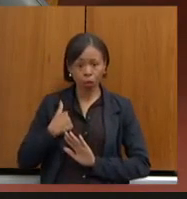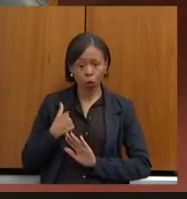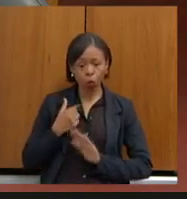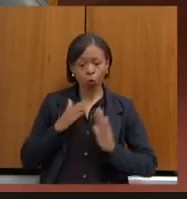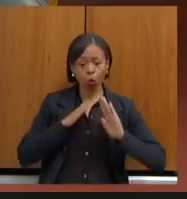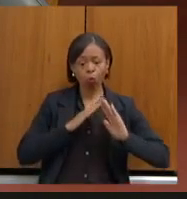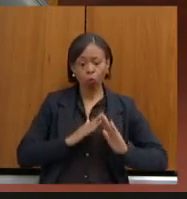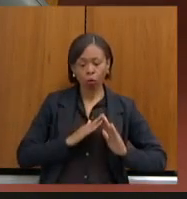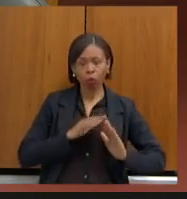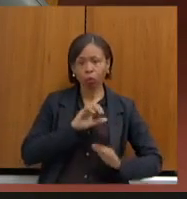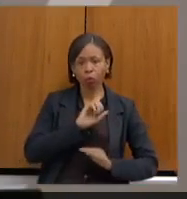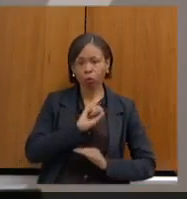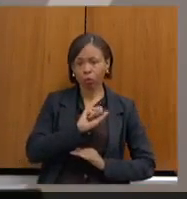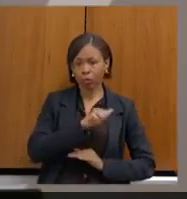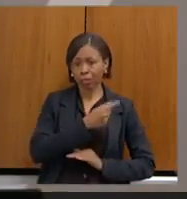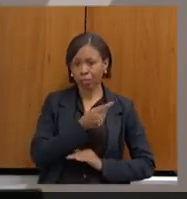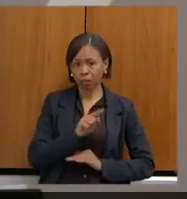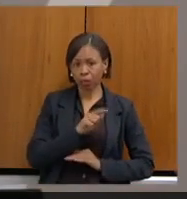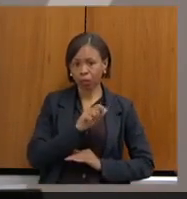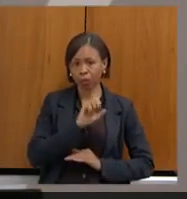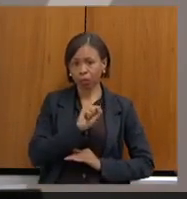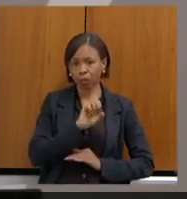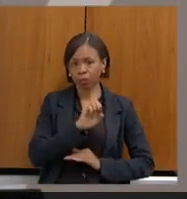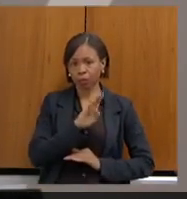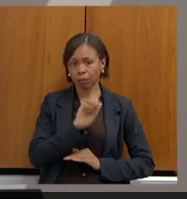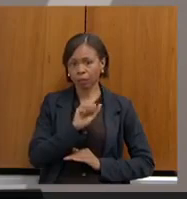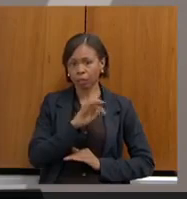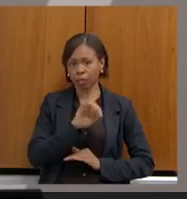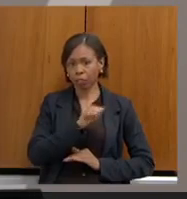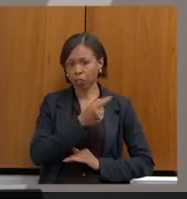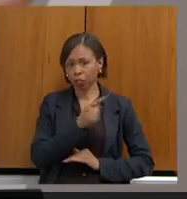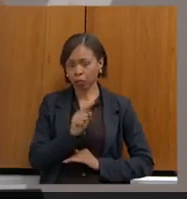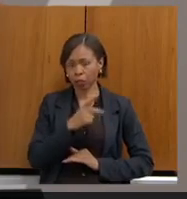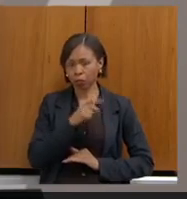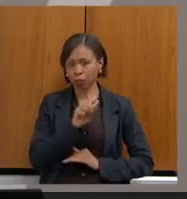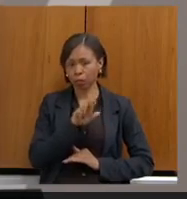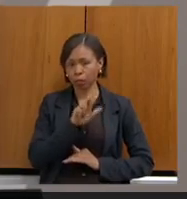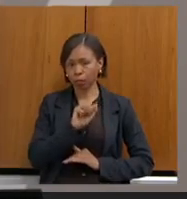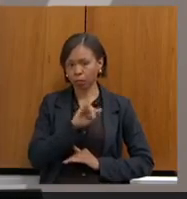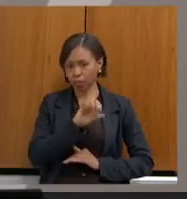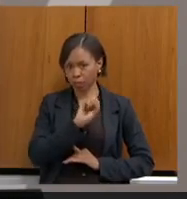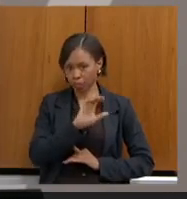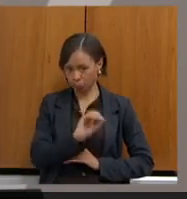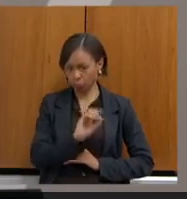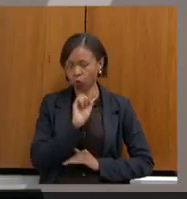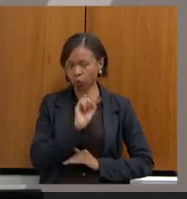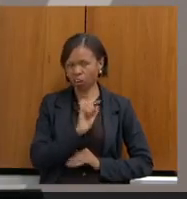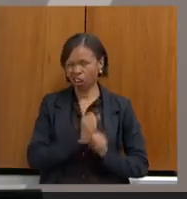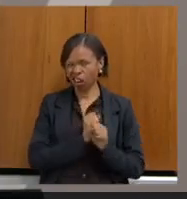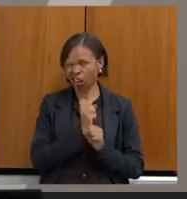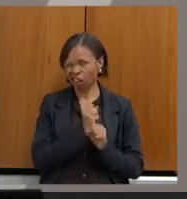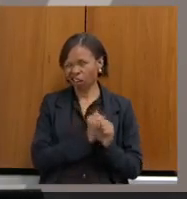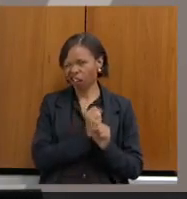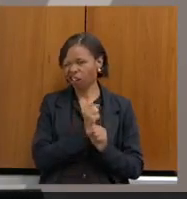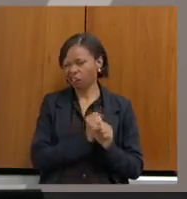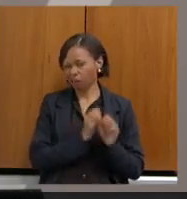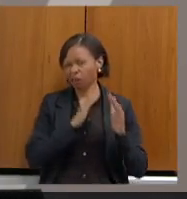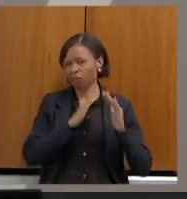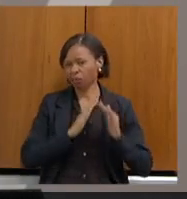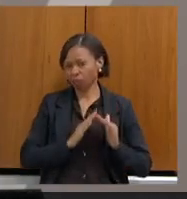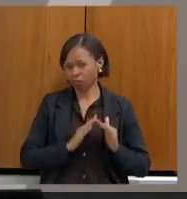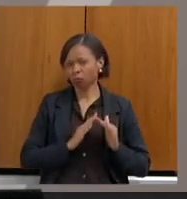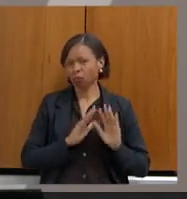Paraíso e a trollar já são muitos anos São Sebastião do Paraíso João Leite comentou a respeito